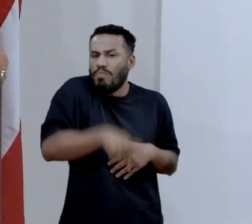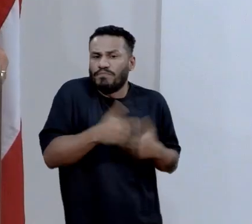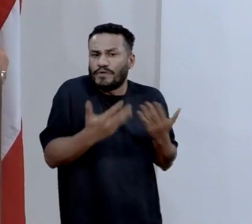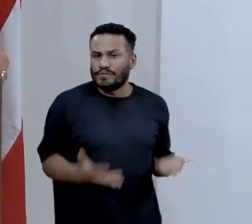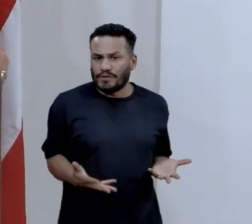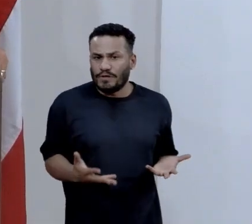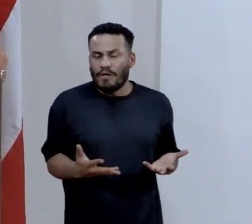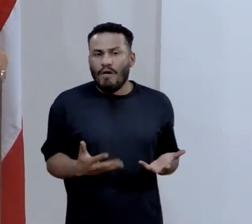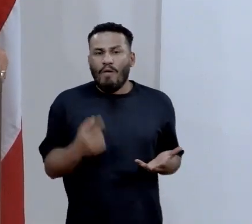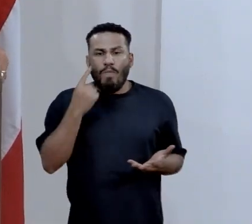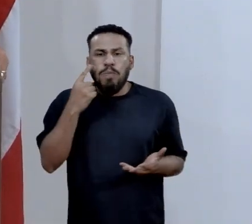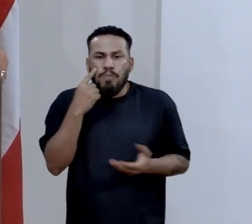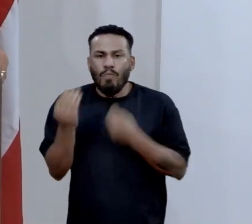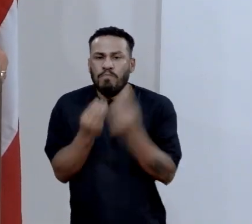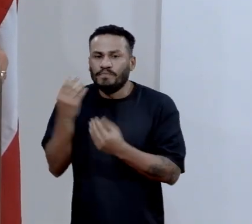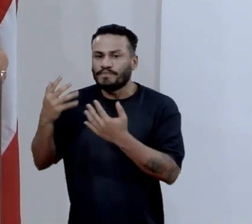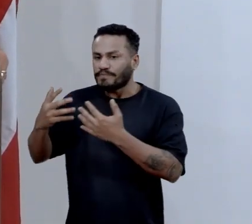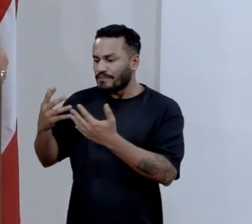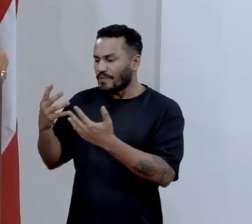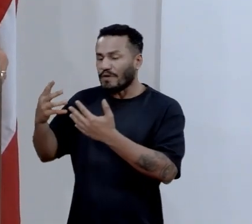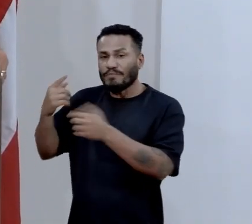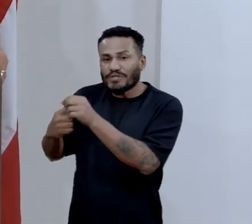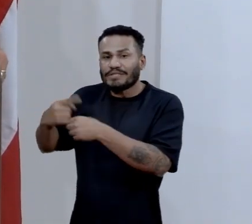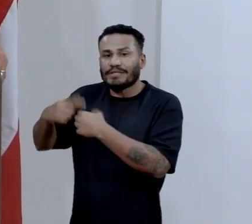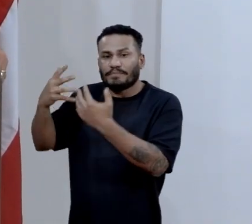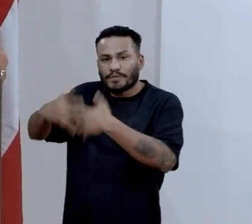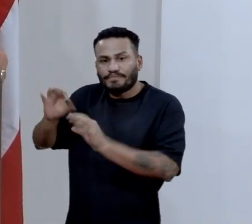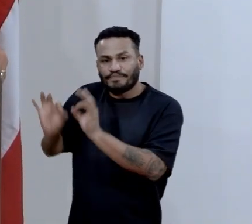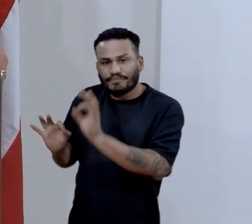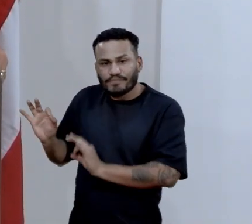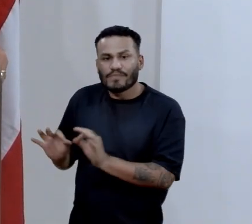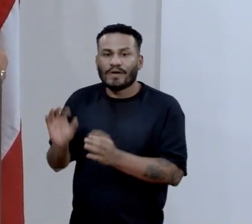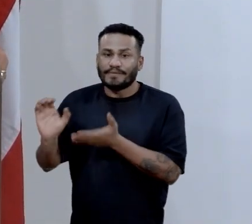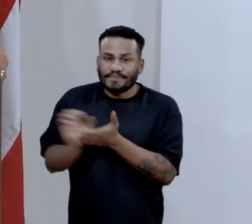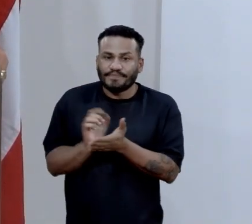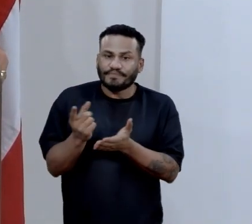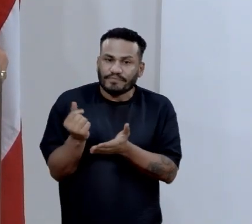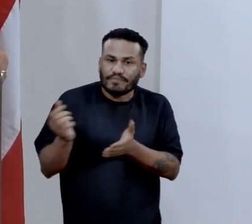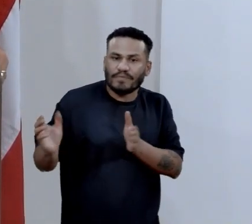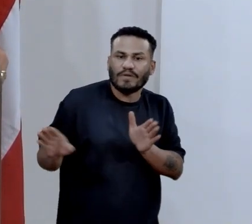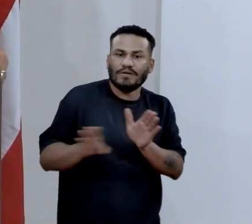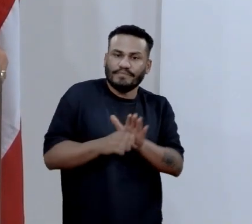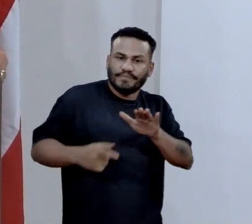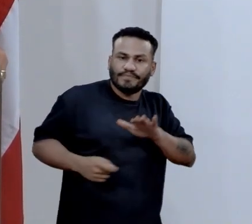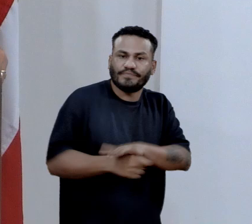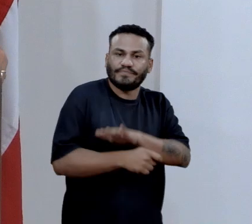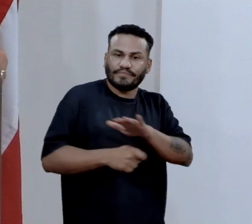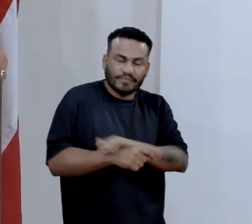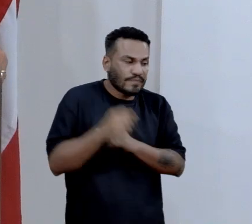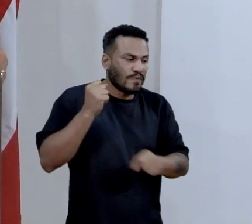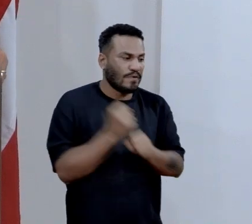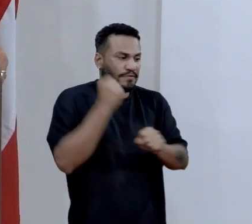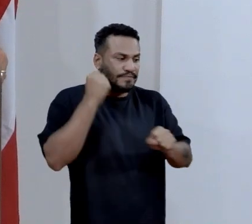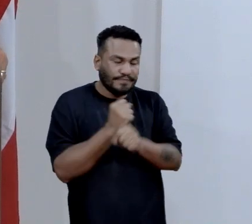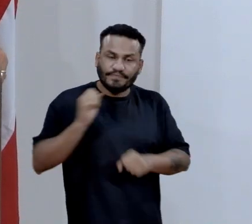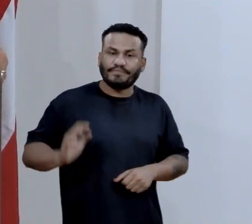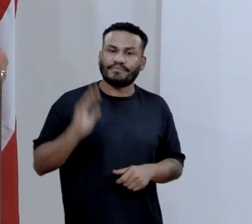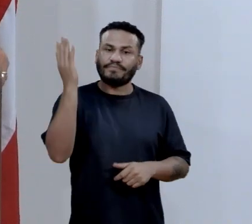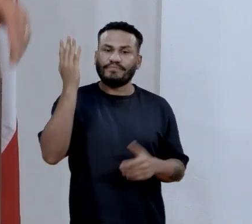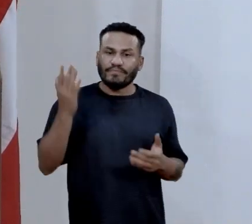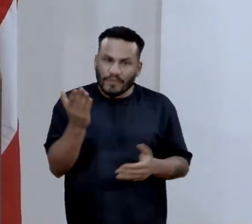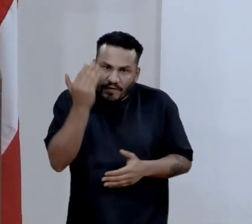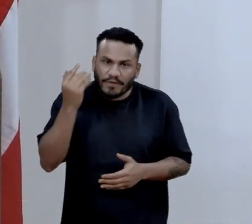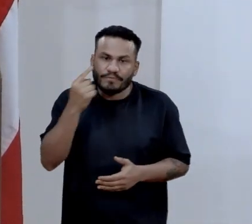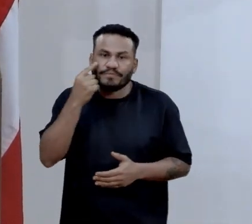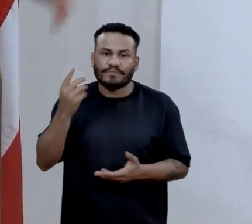funcionam. Vamos ver como é que os outros municípios estão conseguindo aplicar as emendas que estão chegando, os recursos que estão chegando, fazendo as obras acontecer, né?